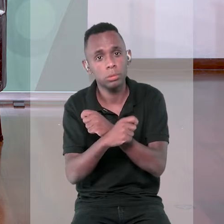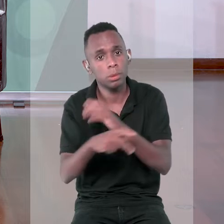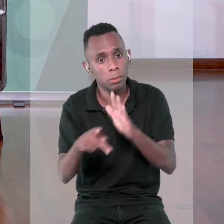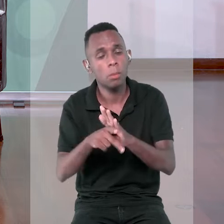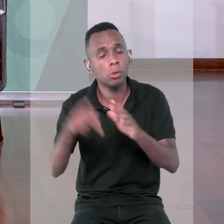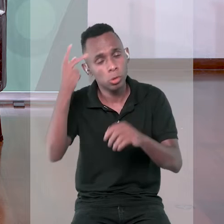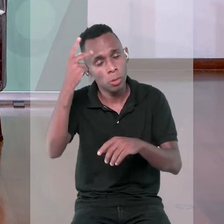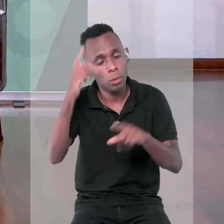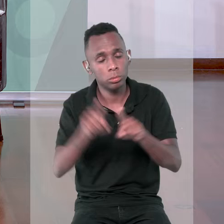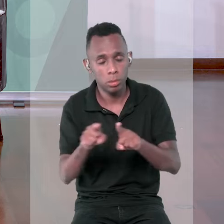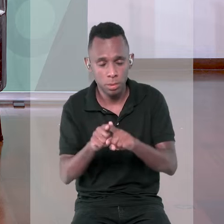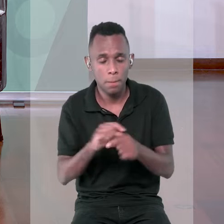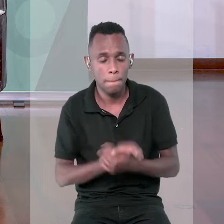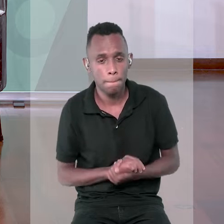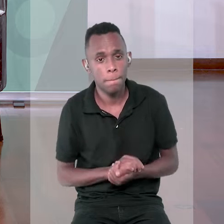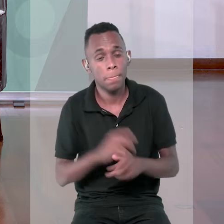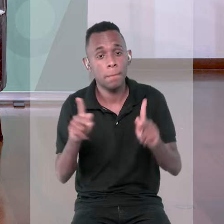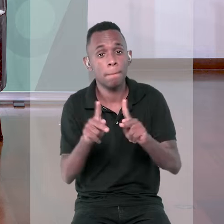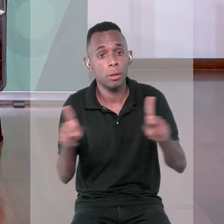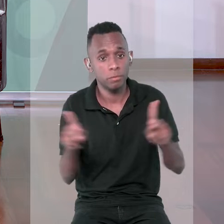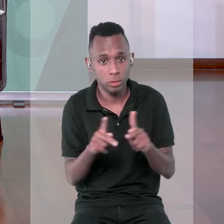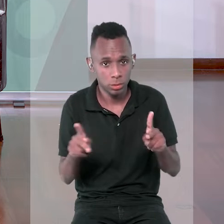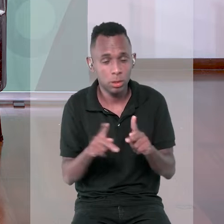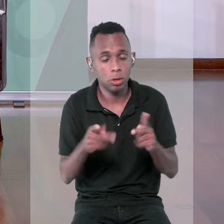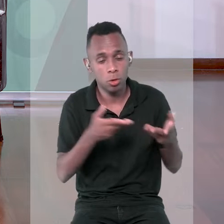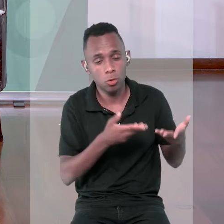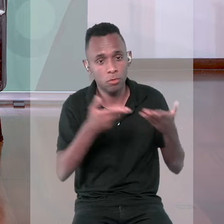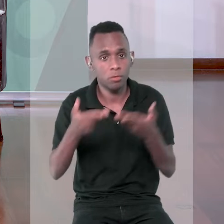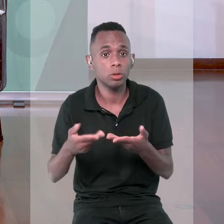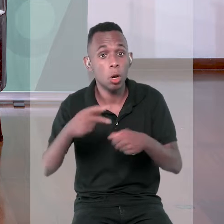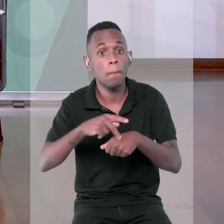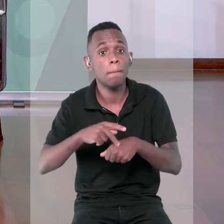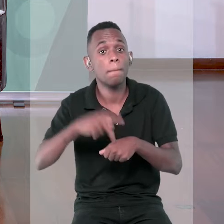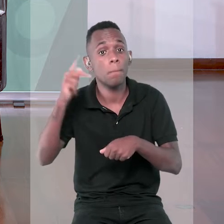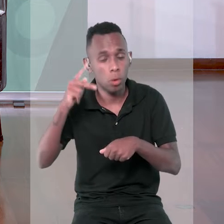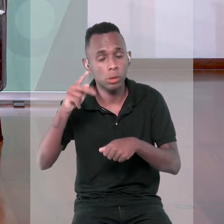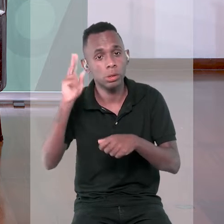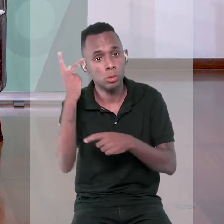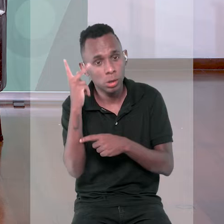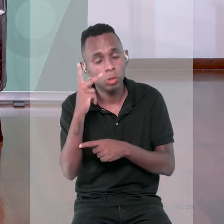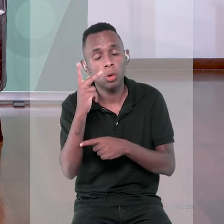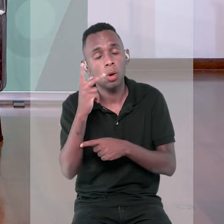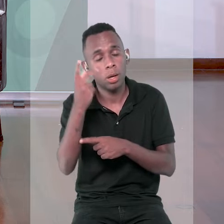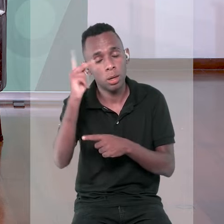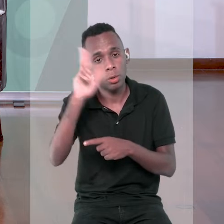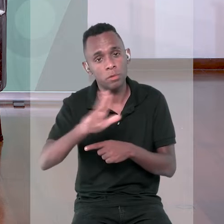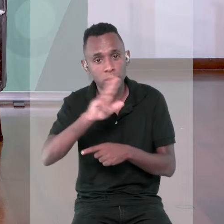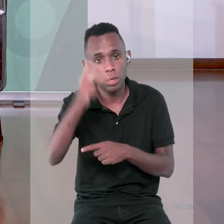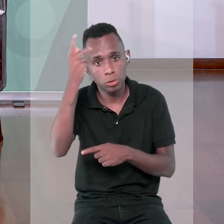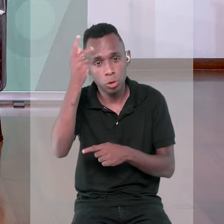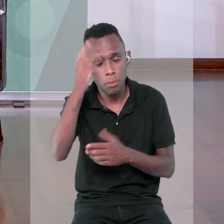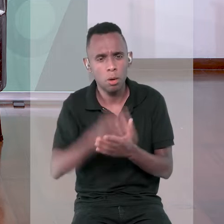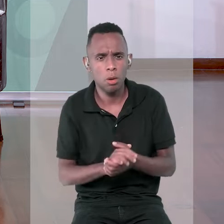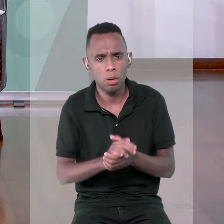Mackenzie de São Paulo, e professora convidada da pós-graduação de História da USP. Ela